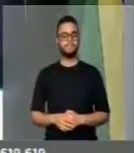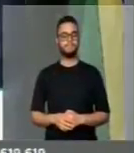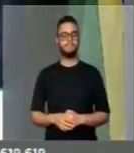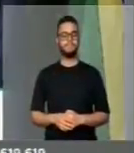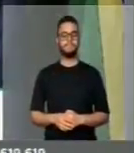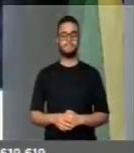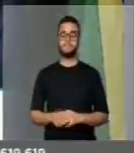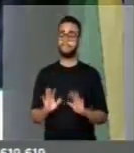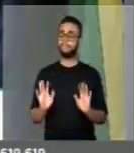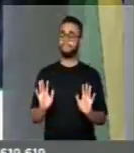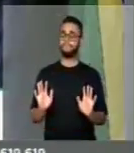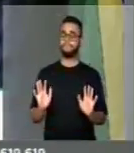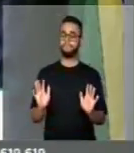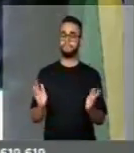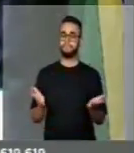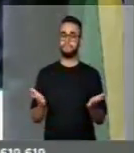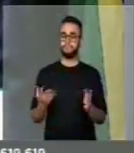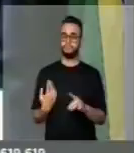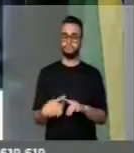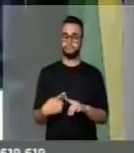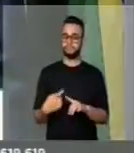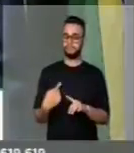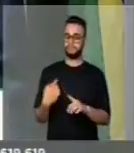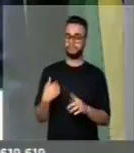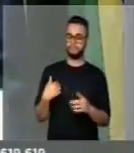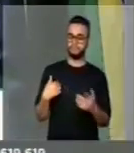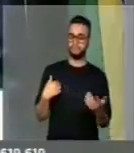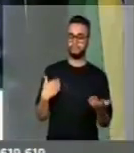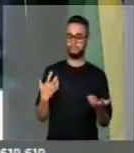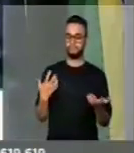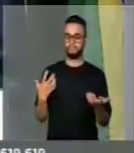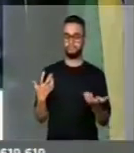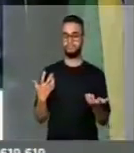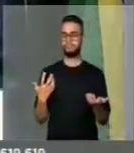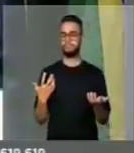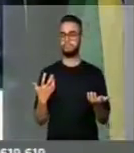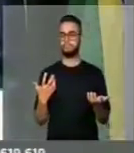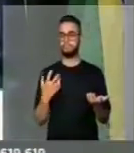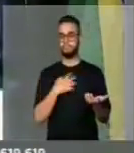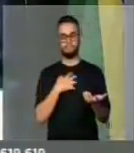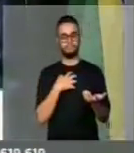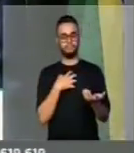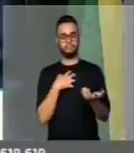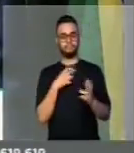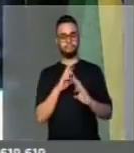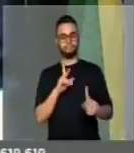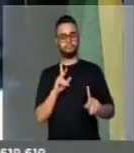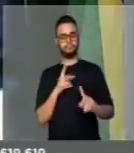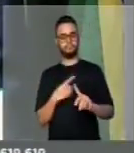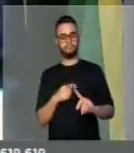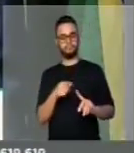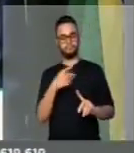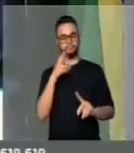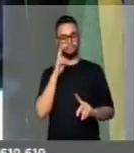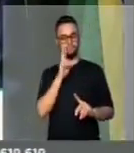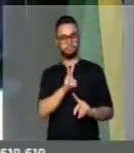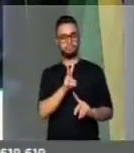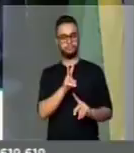Me causa espécie quando eu vejo aqui o